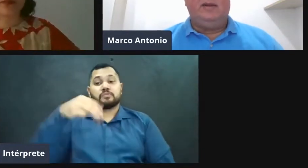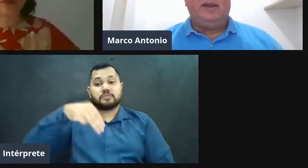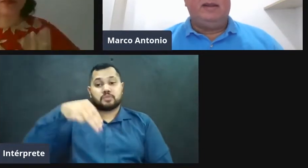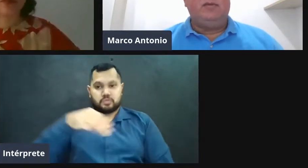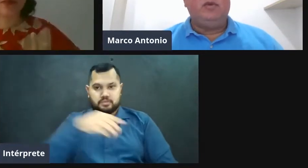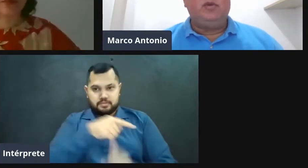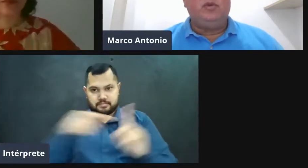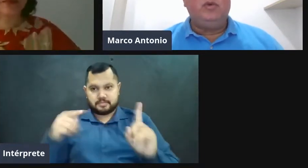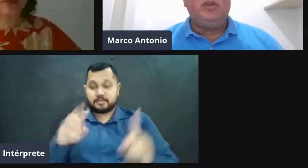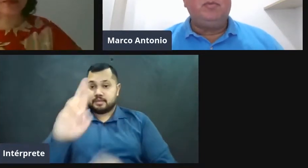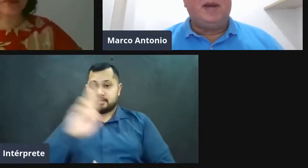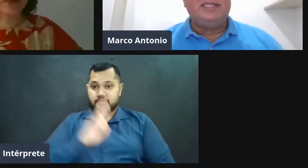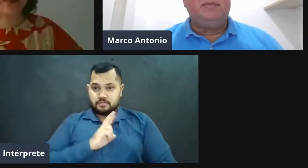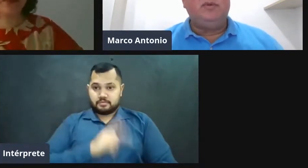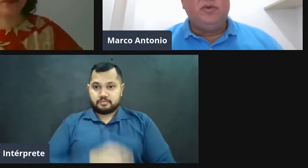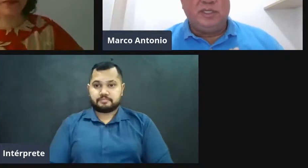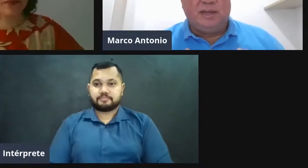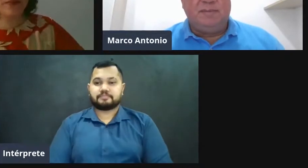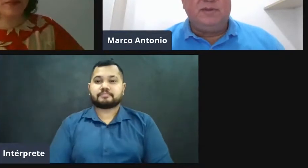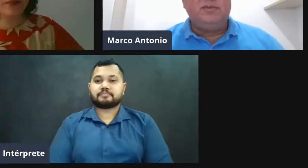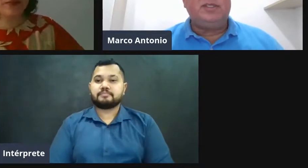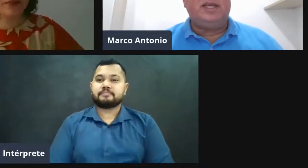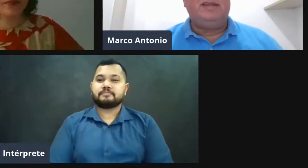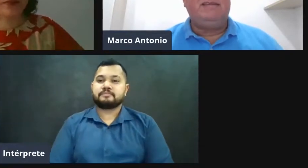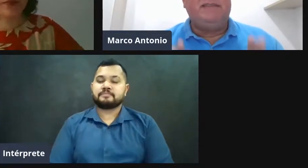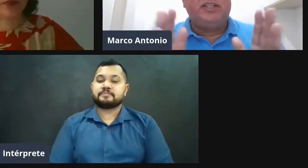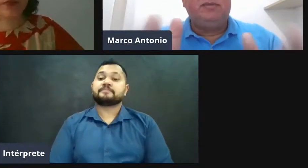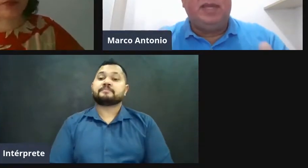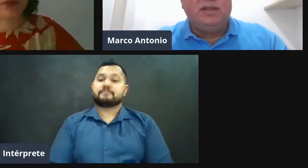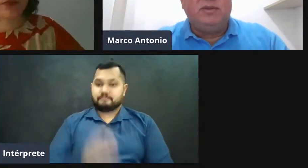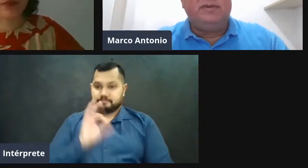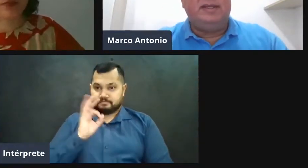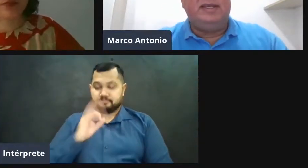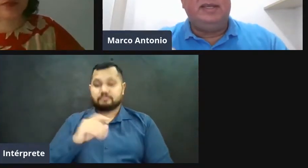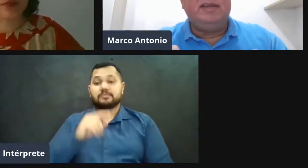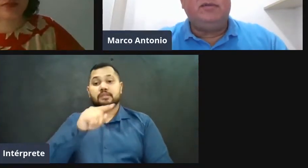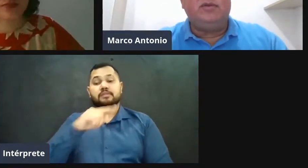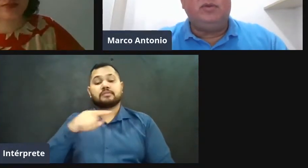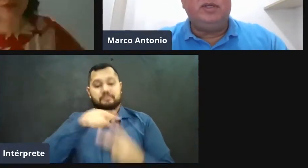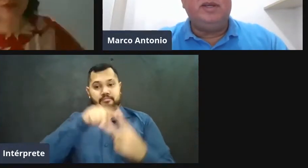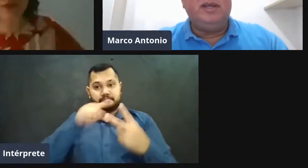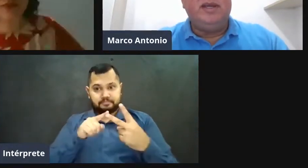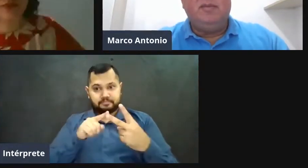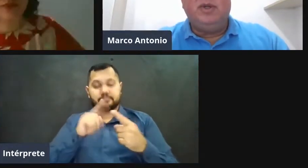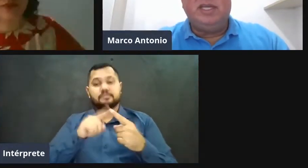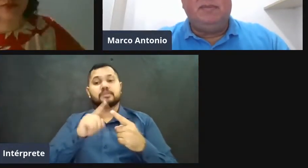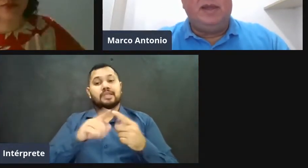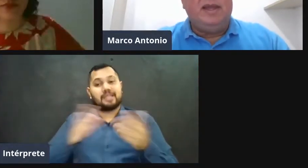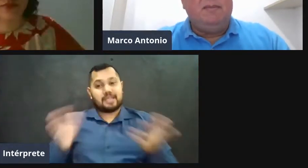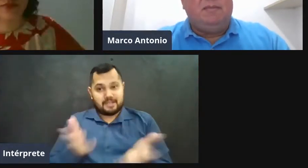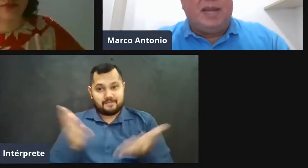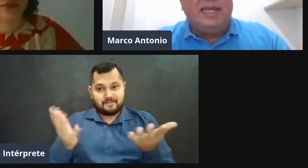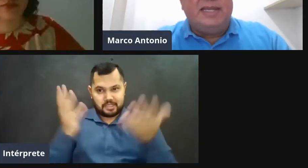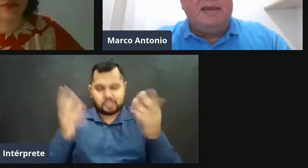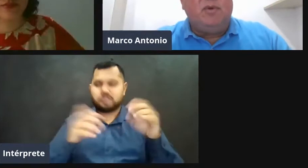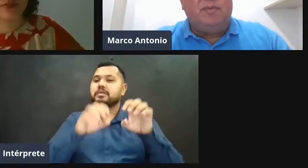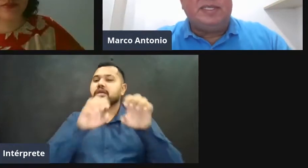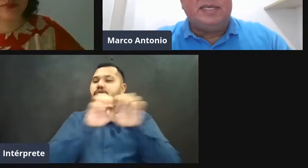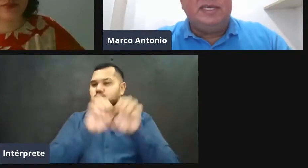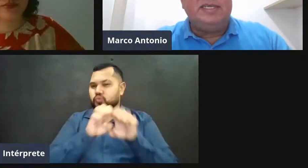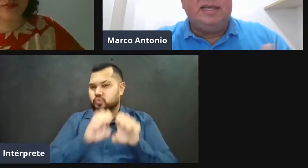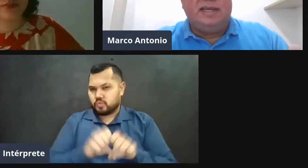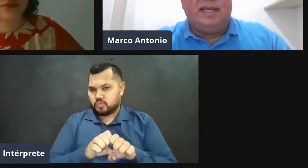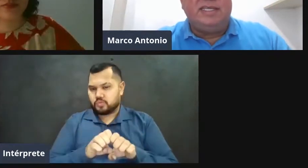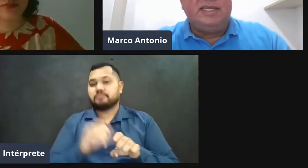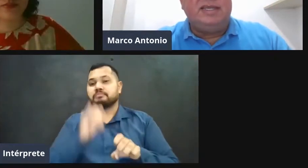A gente tem que... Tudo isso passa por 2 caminhos muito certos. Investimento em infraestrutura. Por exemplo, para que tenha